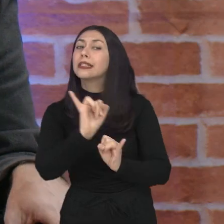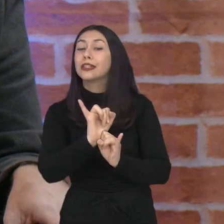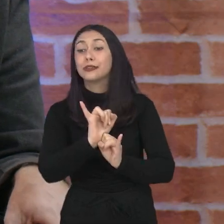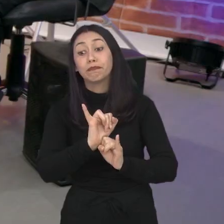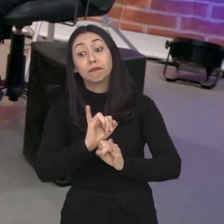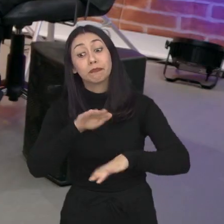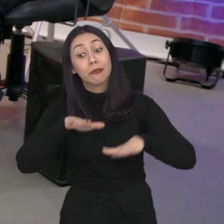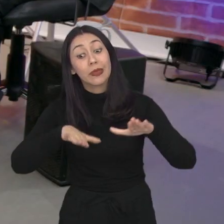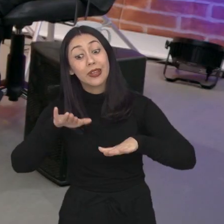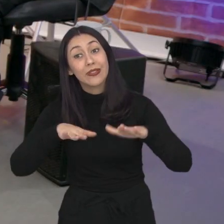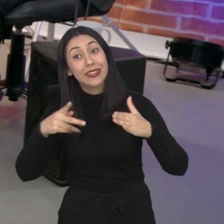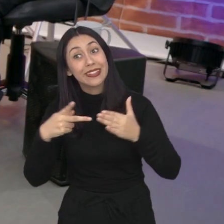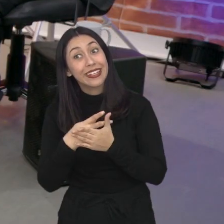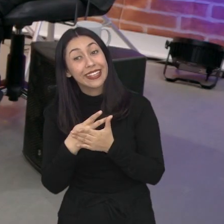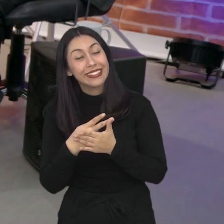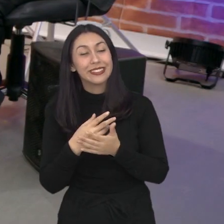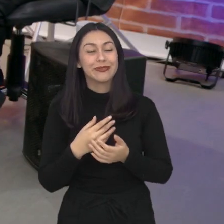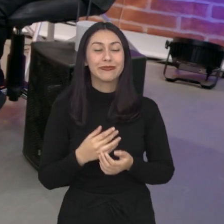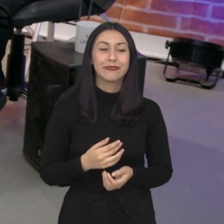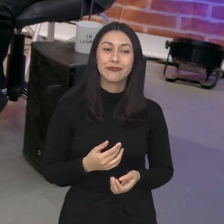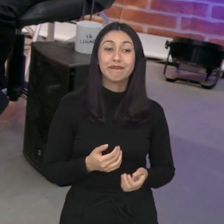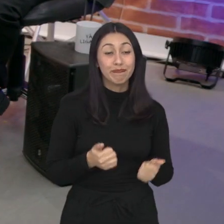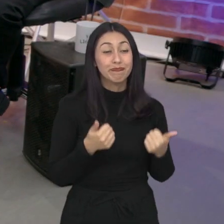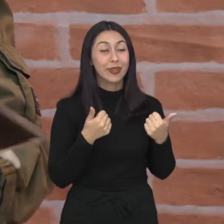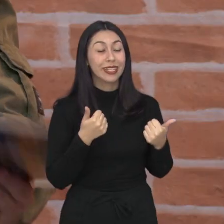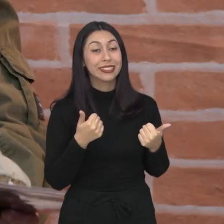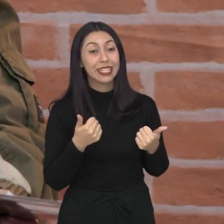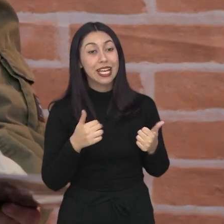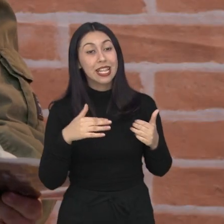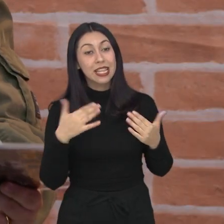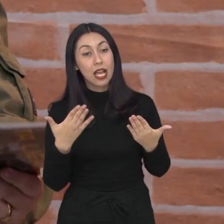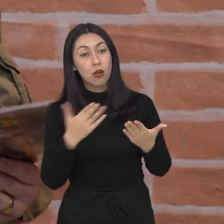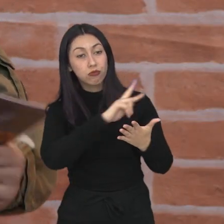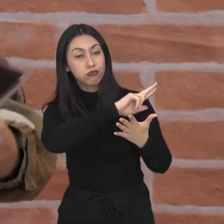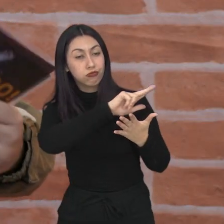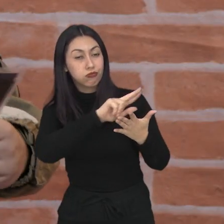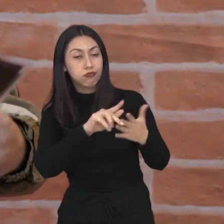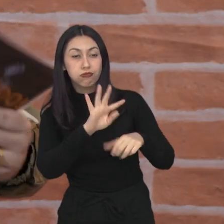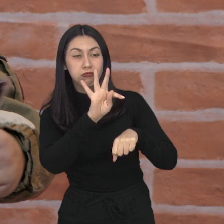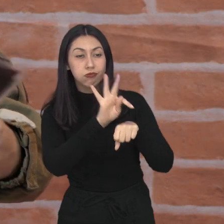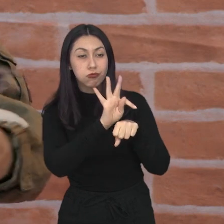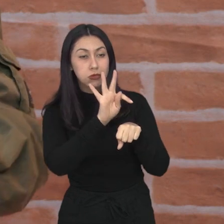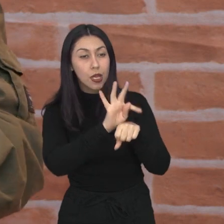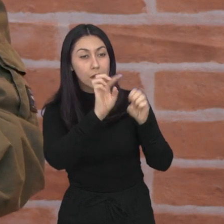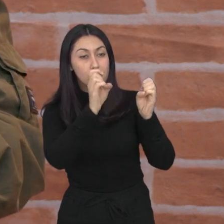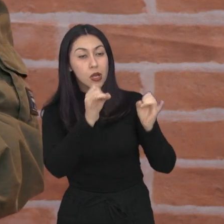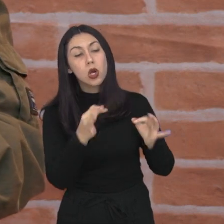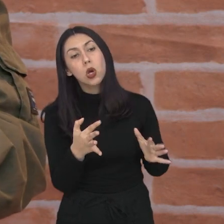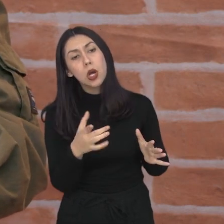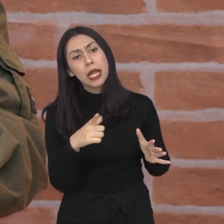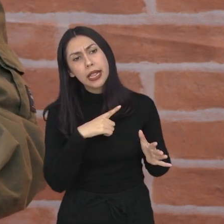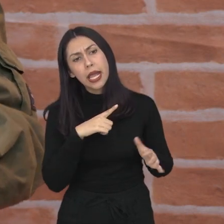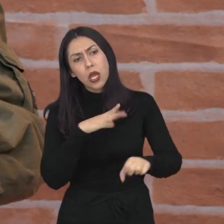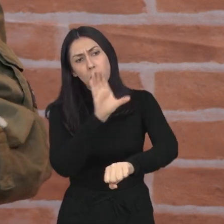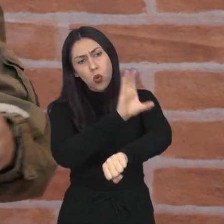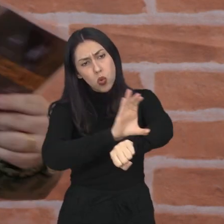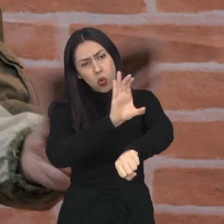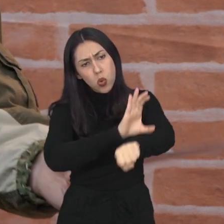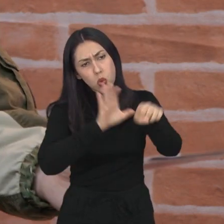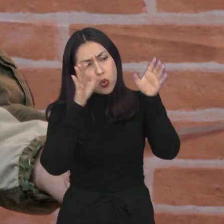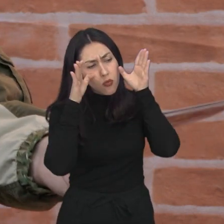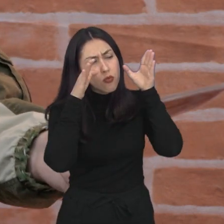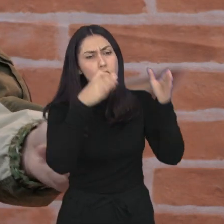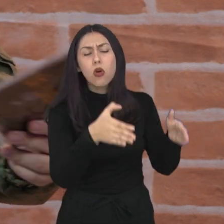isso na internet, que talvez eu não tenha sido muito preciso. Pode crer, entre todas essas partes técnicas que você me passou, existe um curso